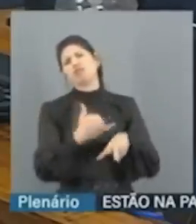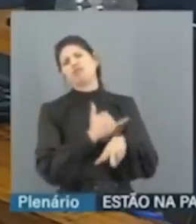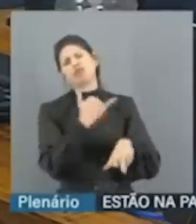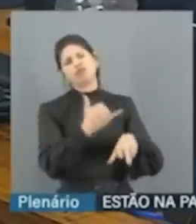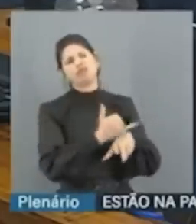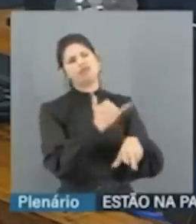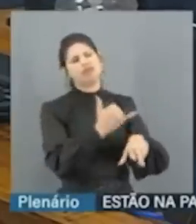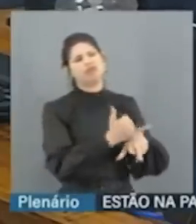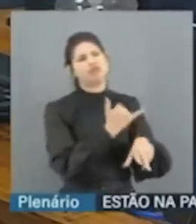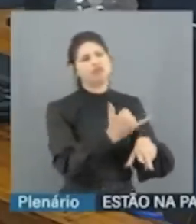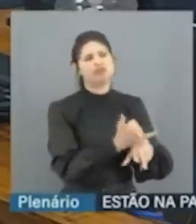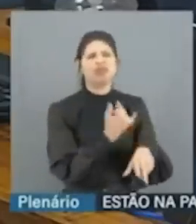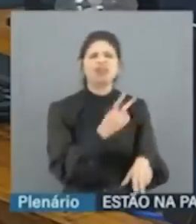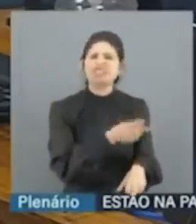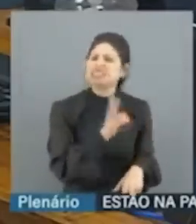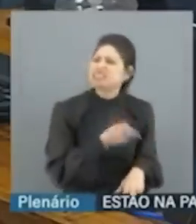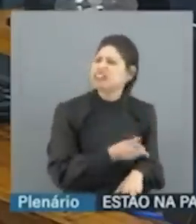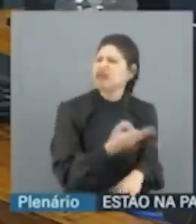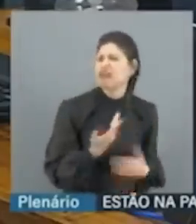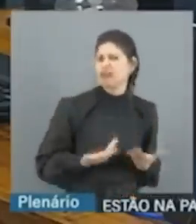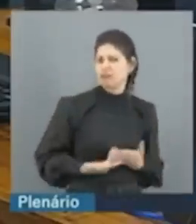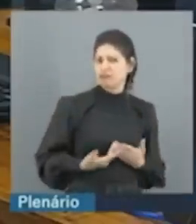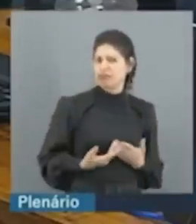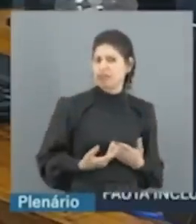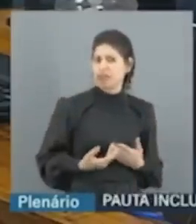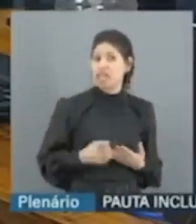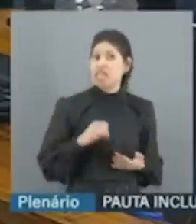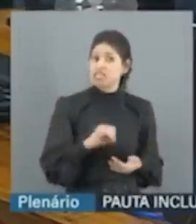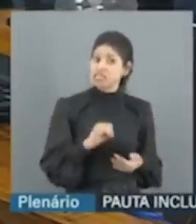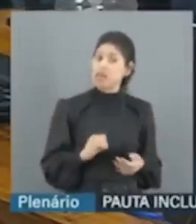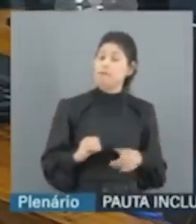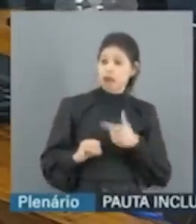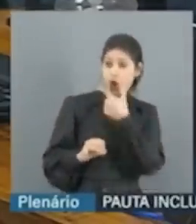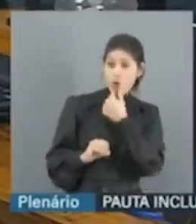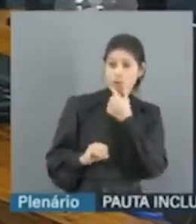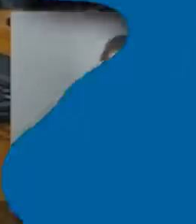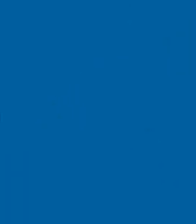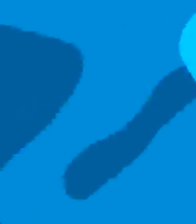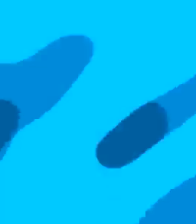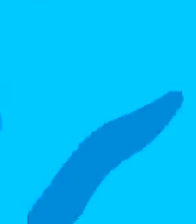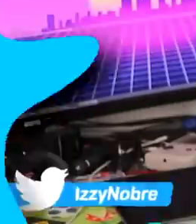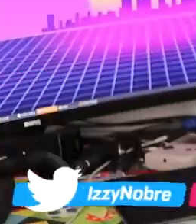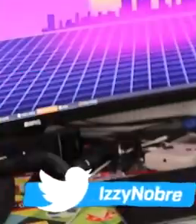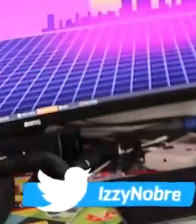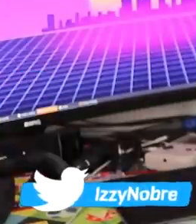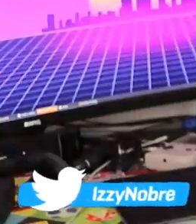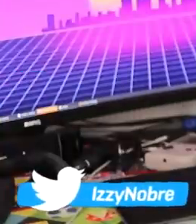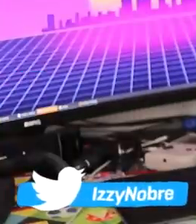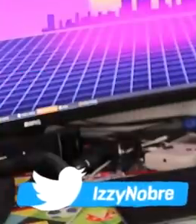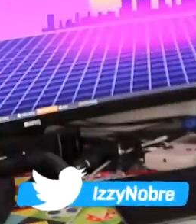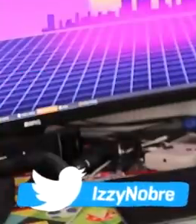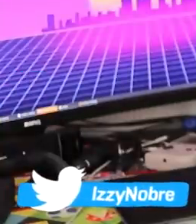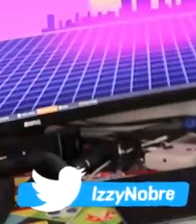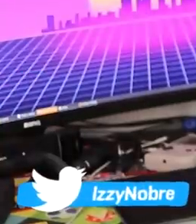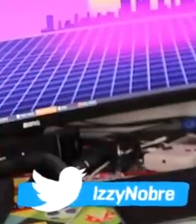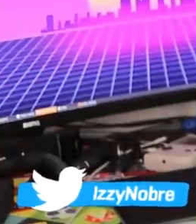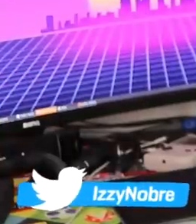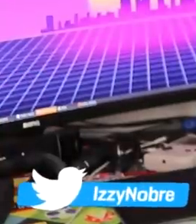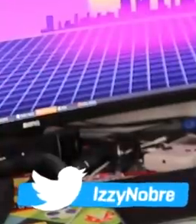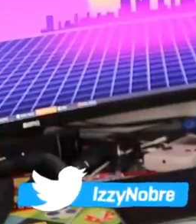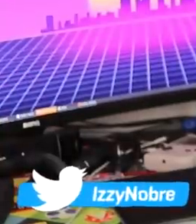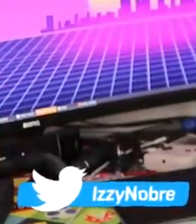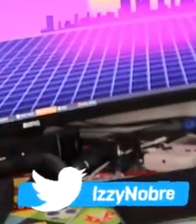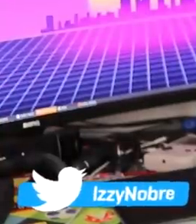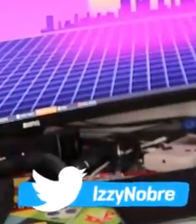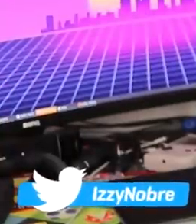revitimizando o Vinícius. Ao invés de colocar o menino lá em cima, ele já fez o desabafo dele. Em apenas 1 minuto e 37 segundos, Magno Malta